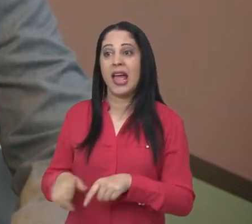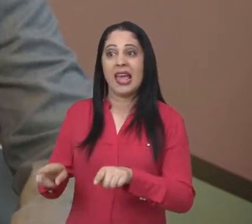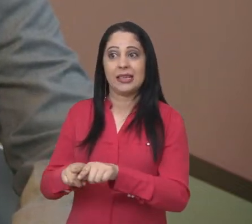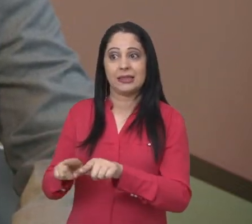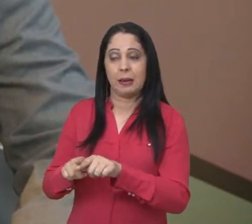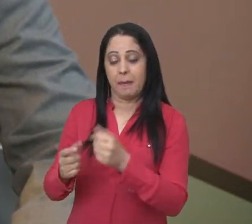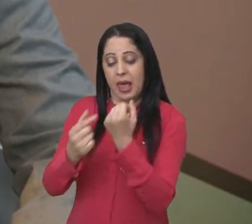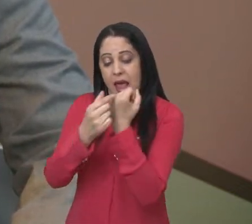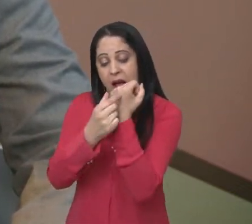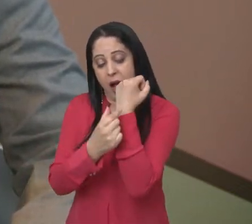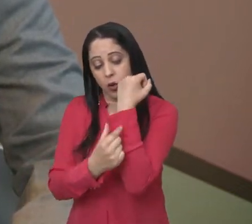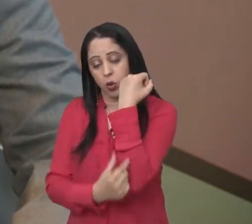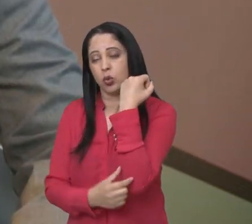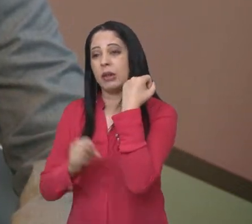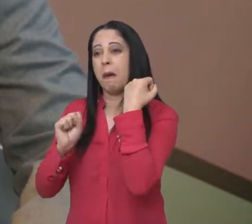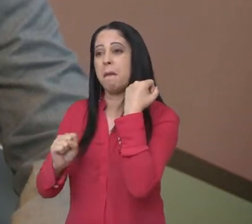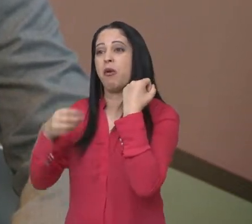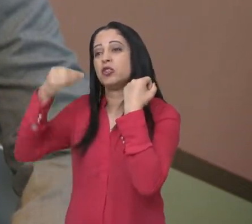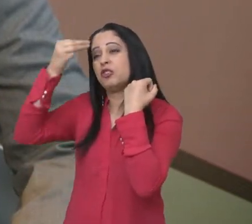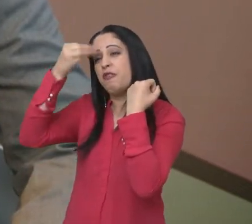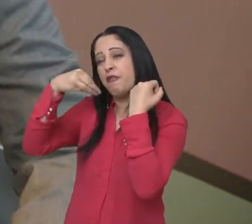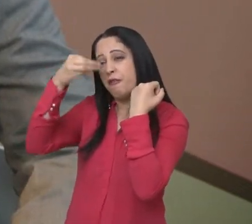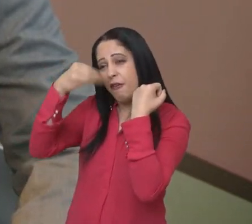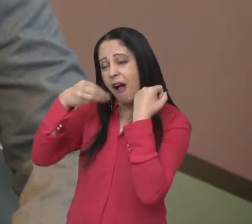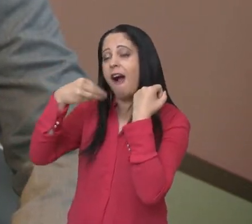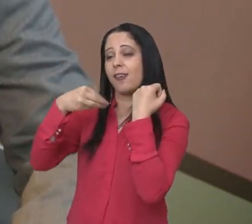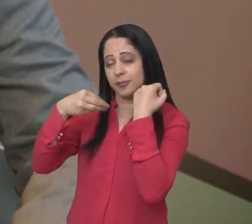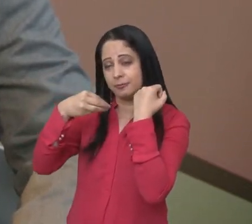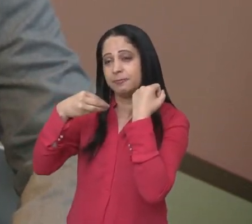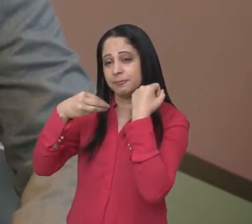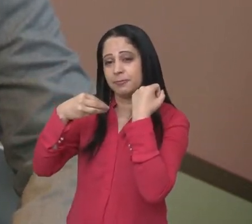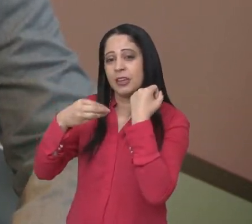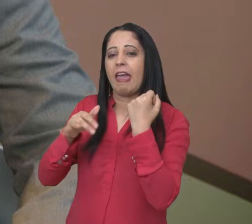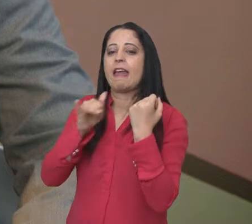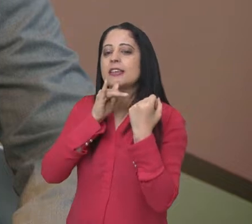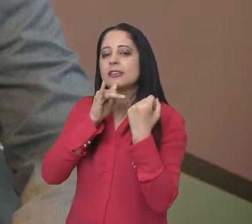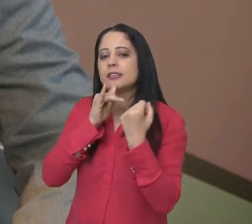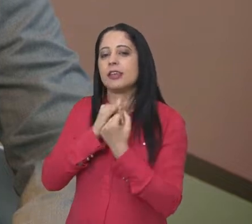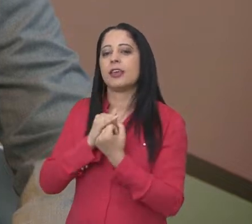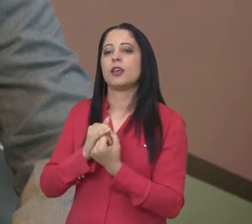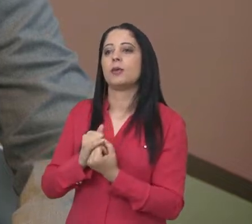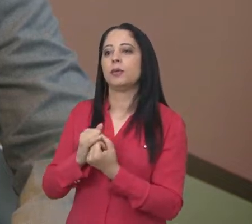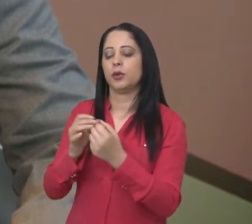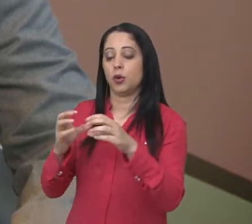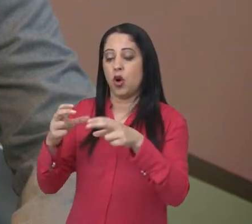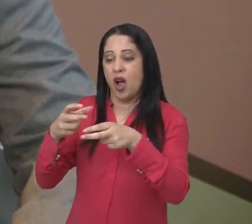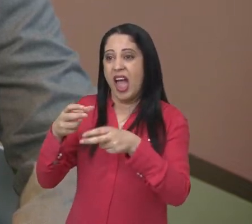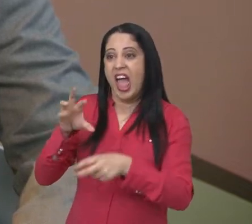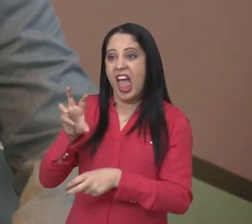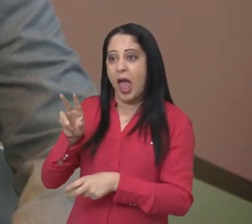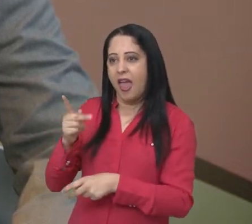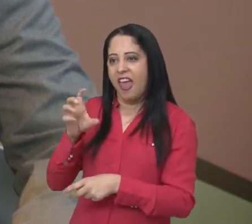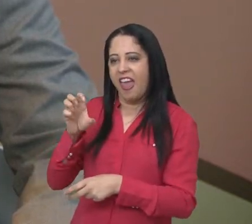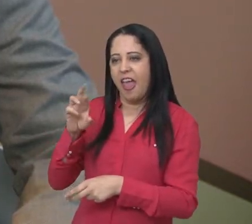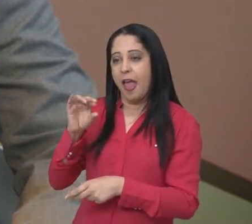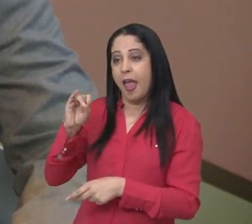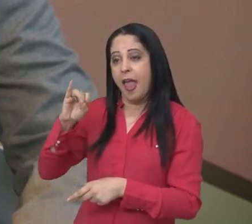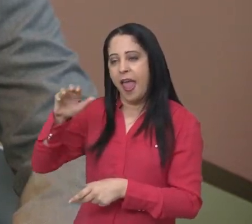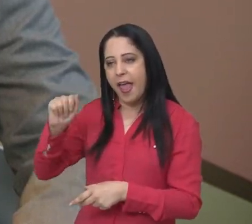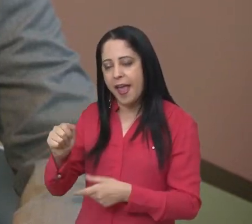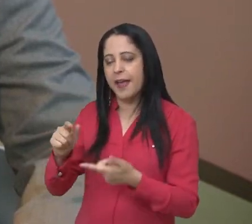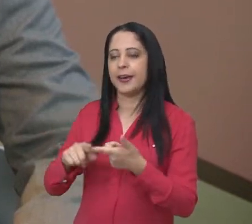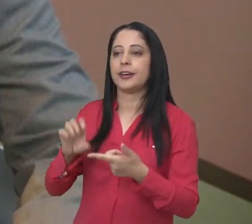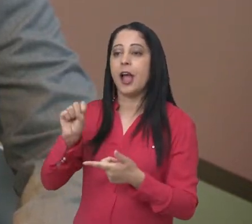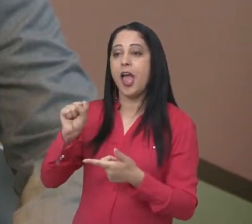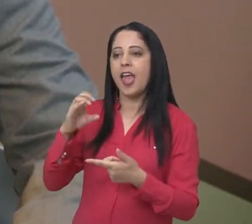esse enfraquecimento, durante muito tempo, ele pode causar doenças estruturais da coluna, como, por exemplo, hérnia de disco,